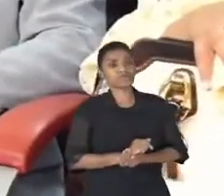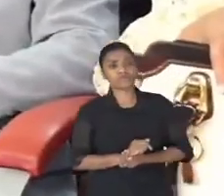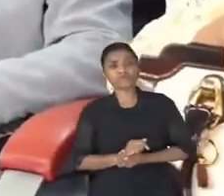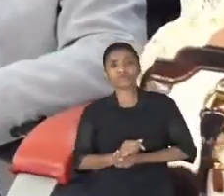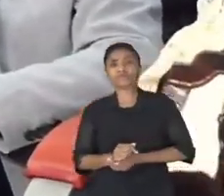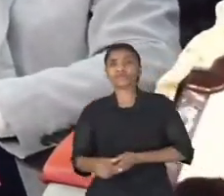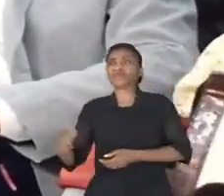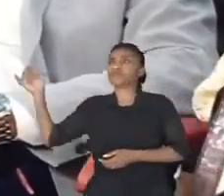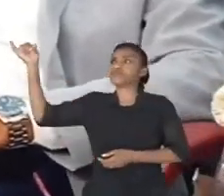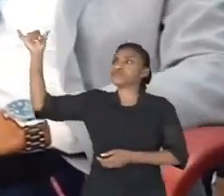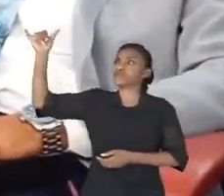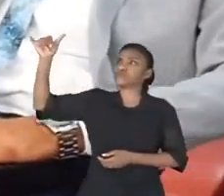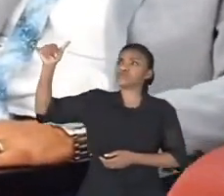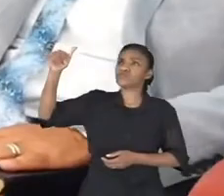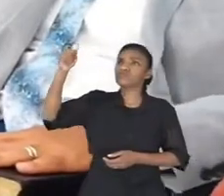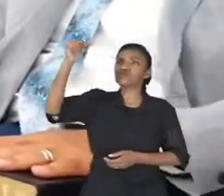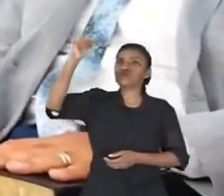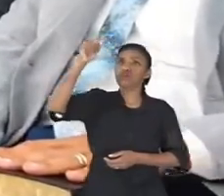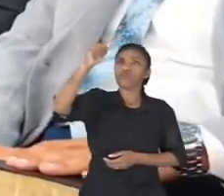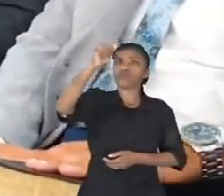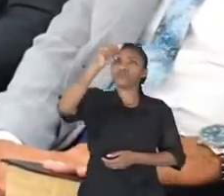aviões sem seus